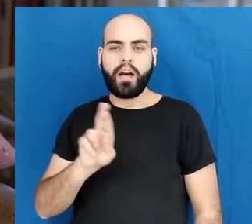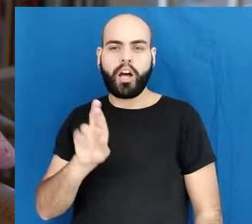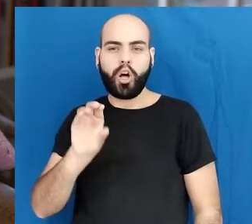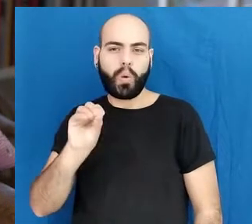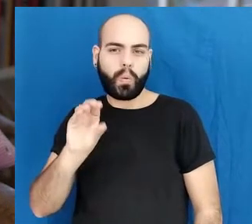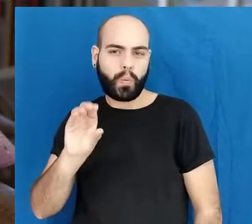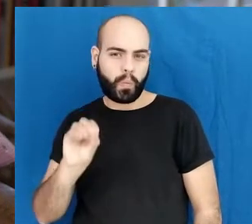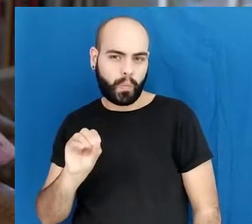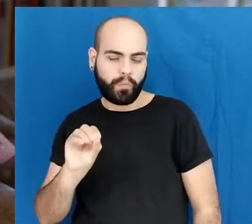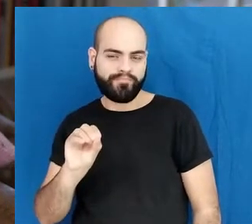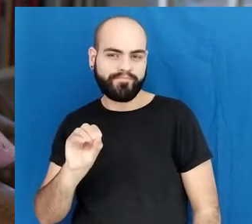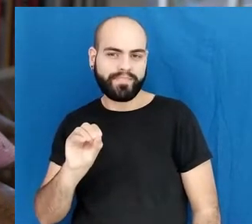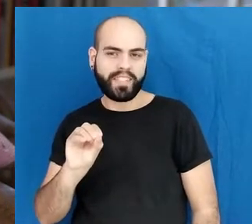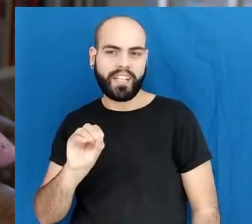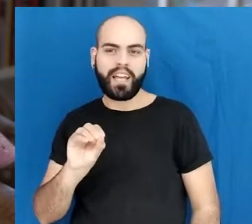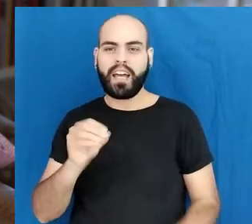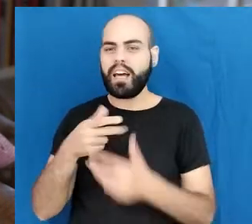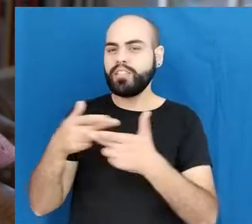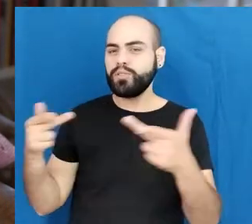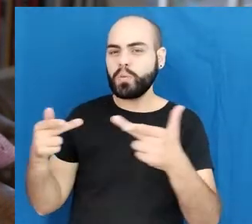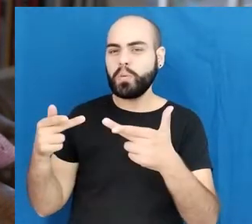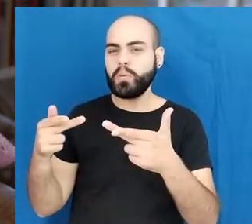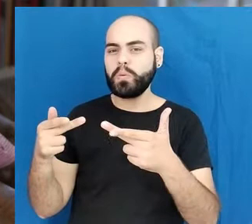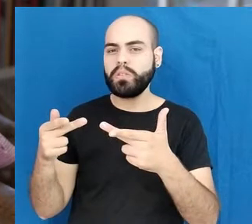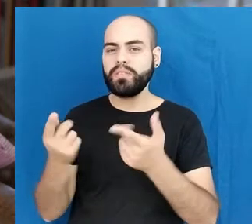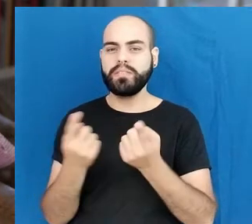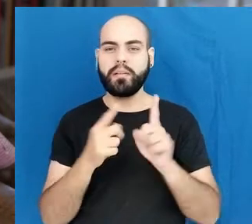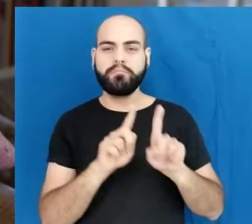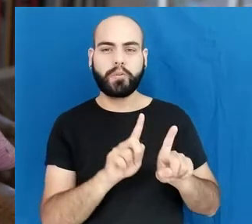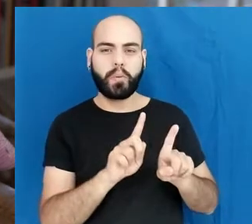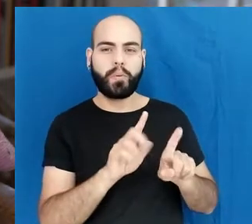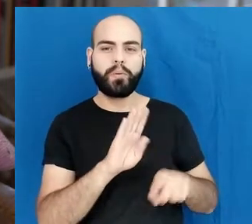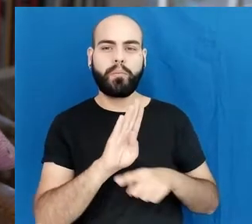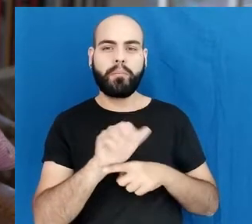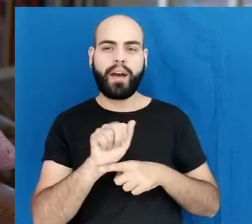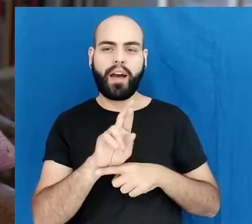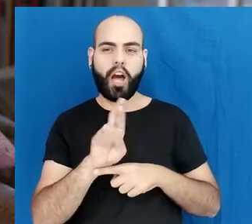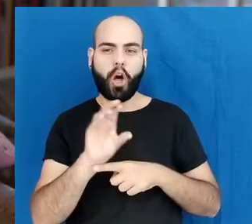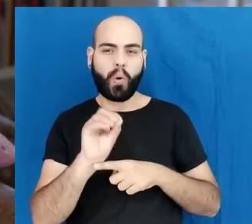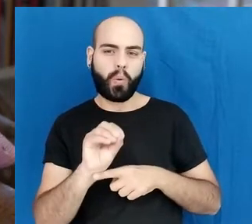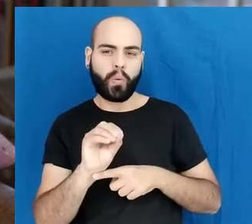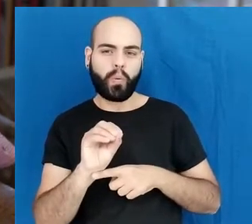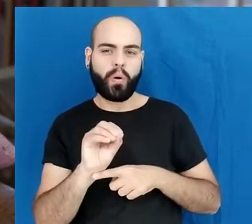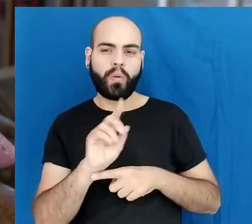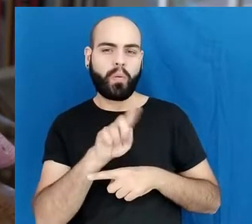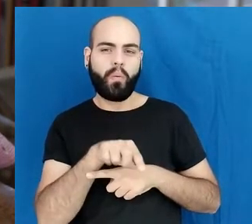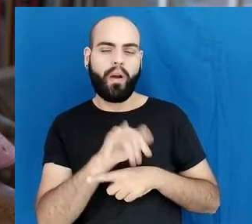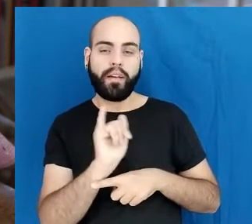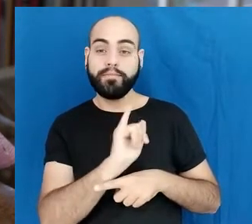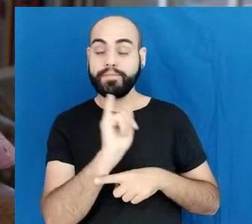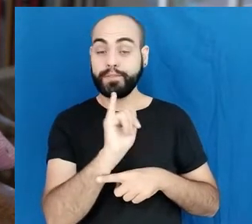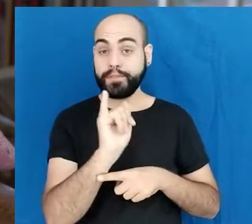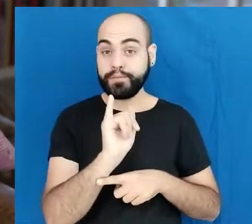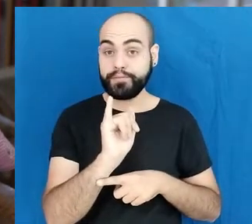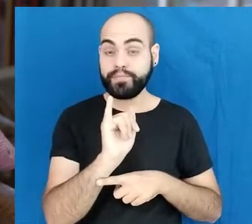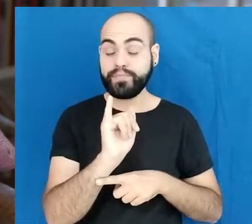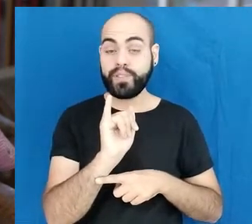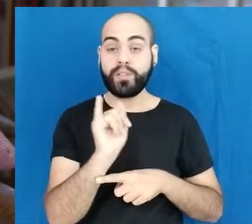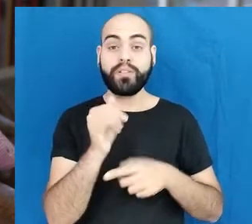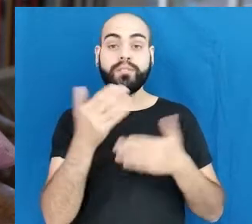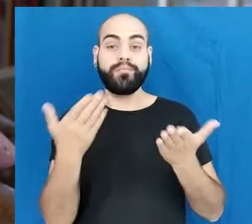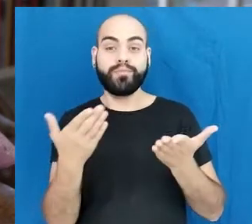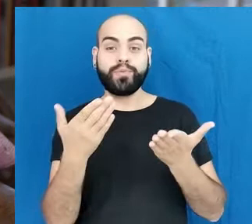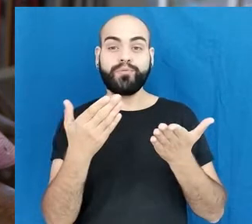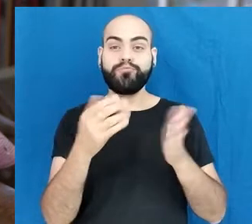pessoas acreditam que não vale. E em Belo Horizonte, vale, porque é uma cidade do final do século